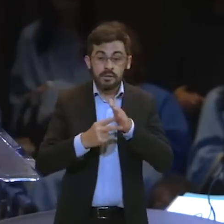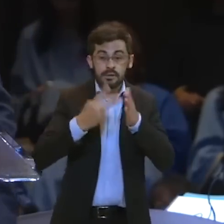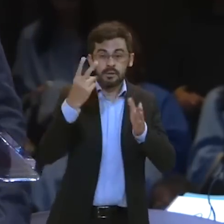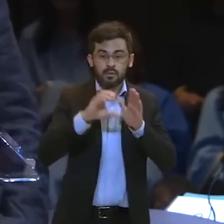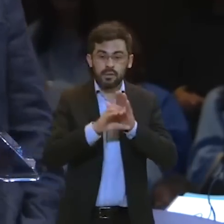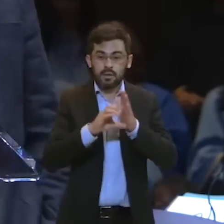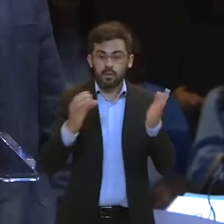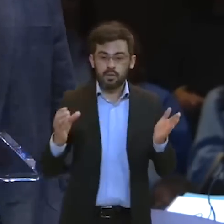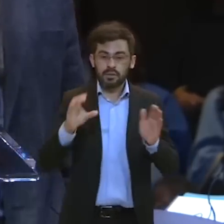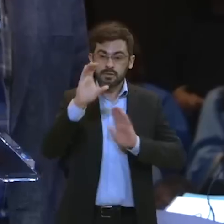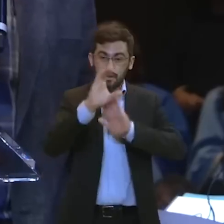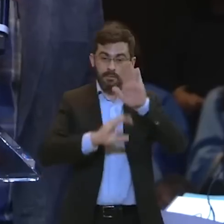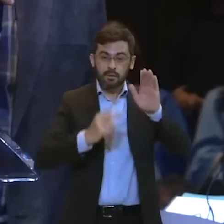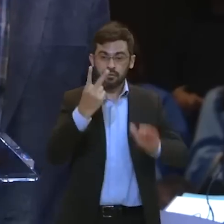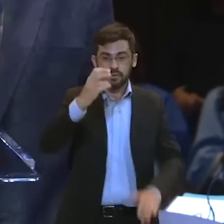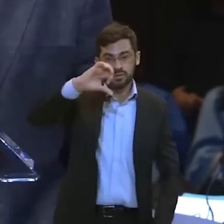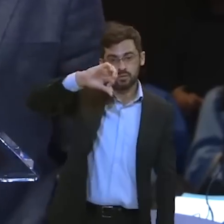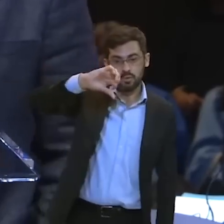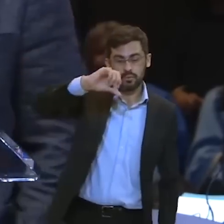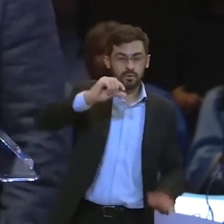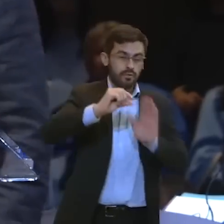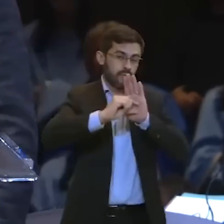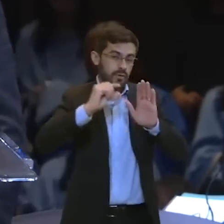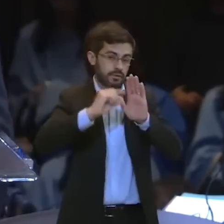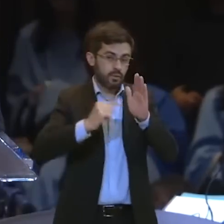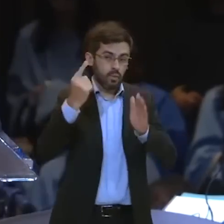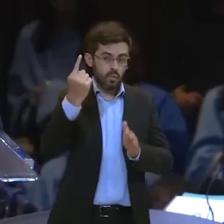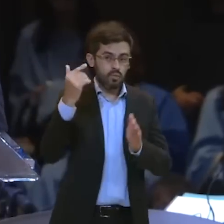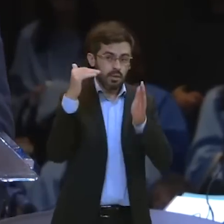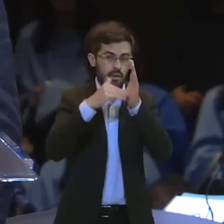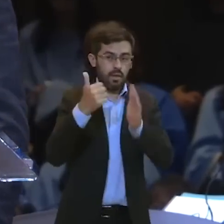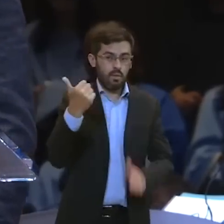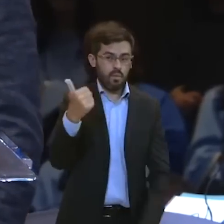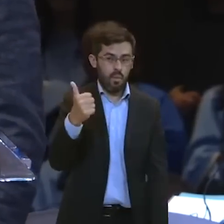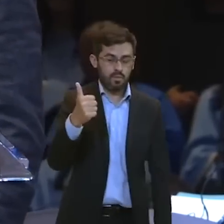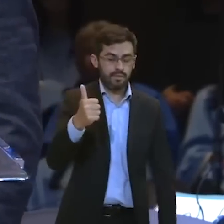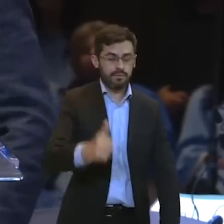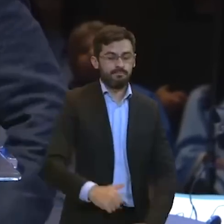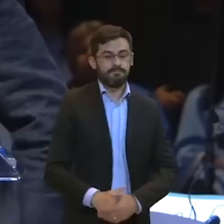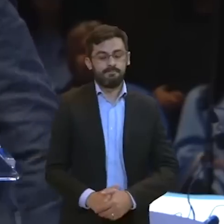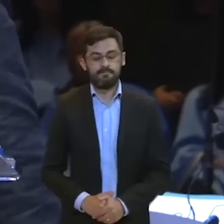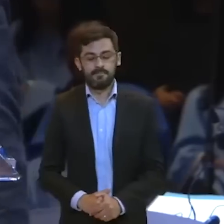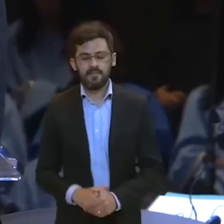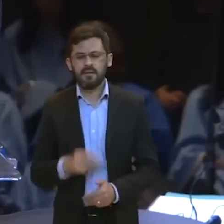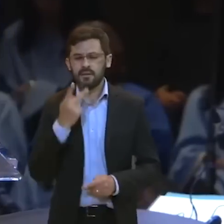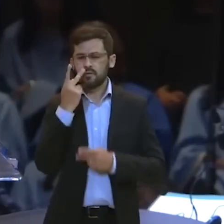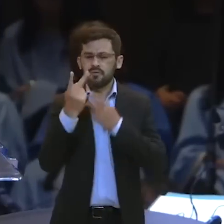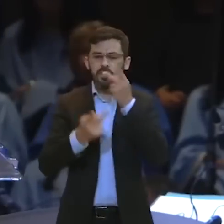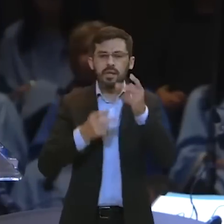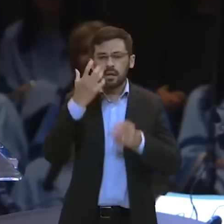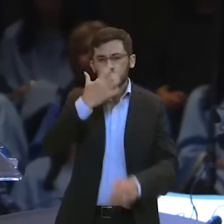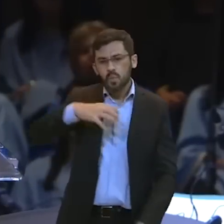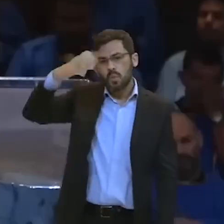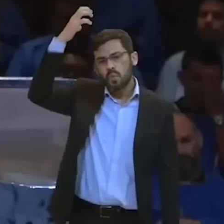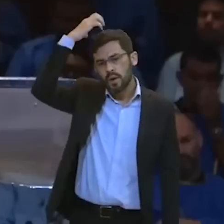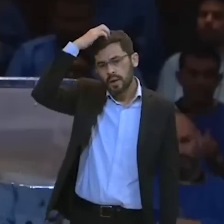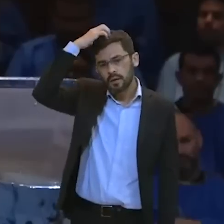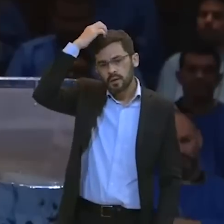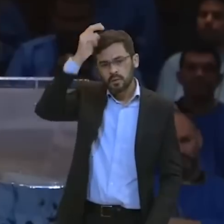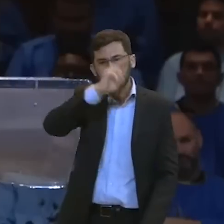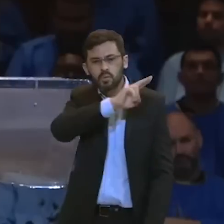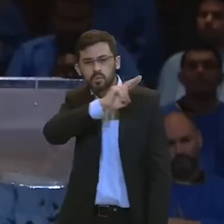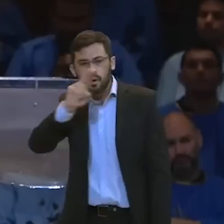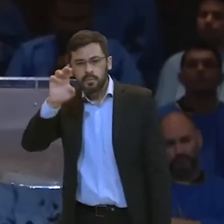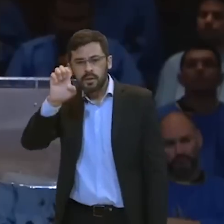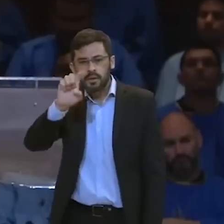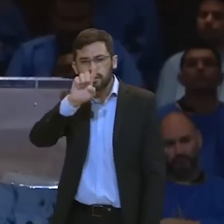capítulo 29, versículos de 1 a 11. E eu vou falar sobre um rei chamado